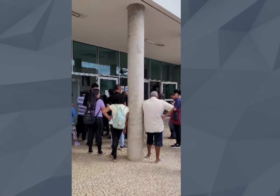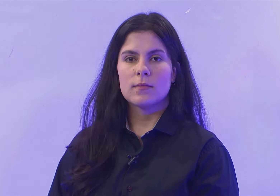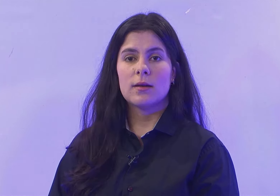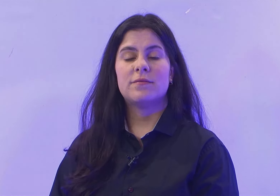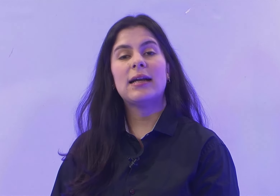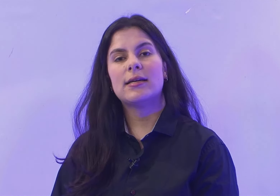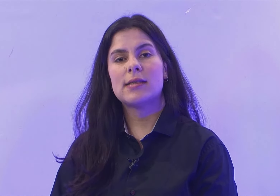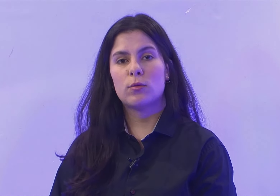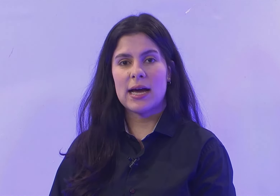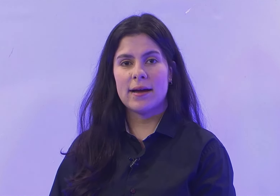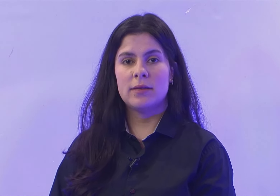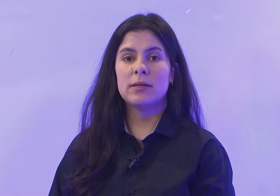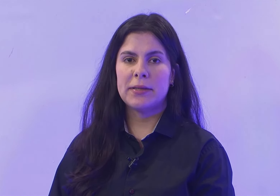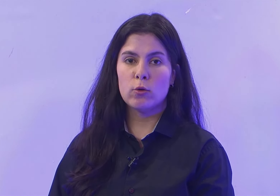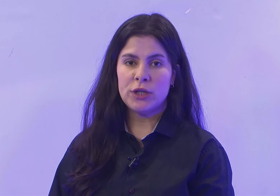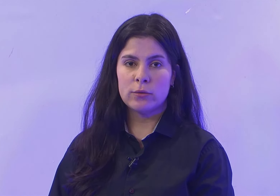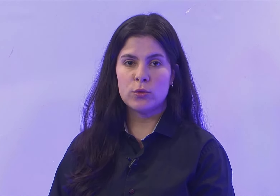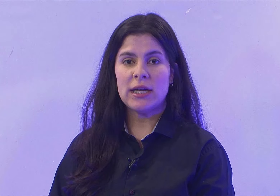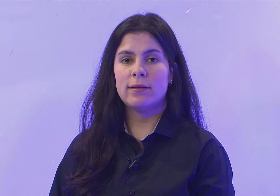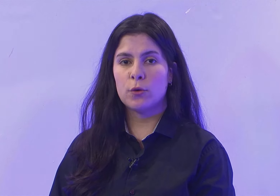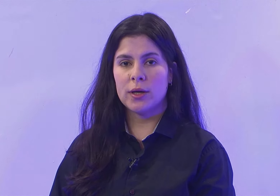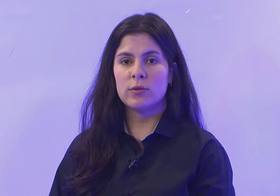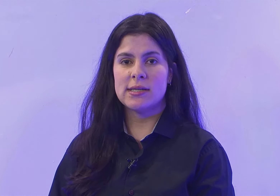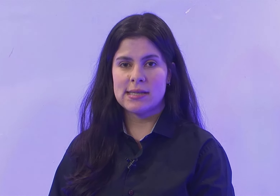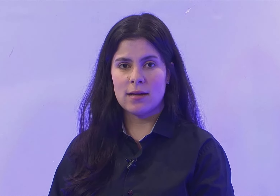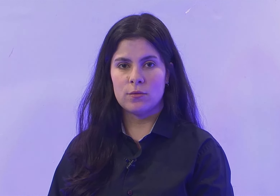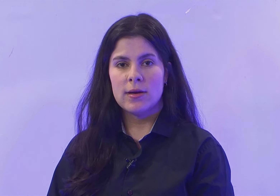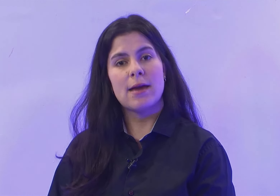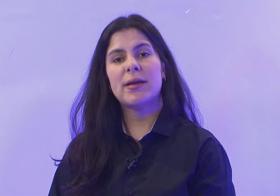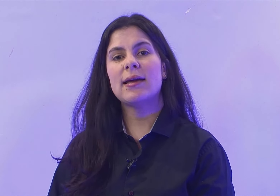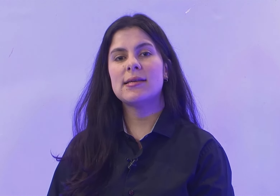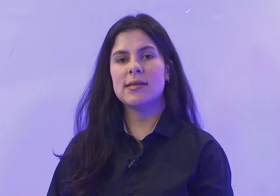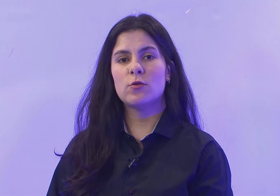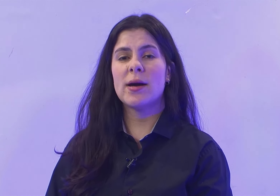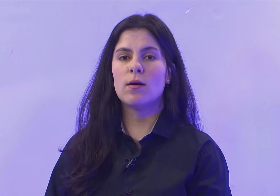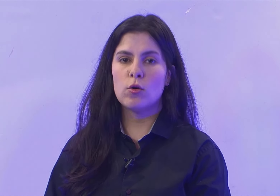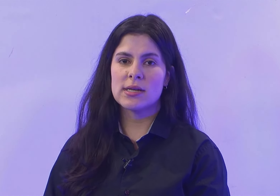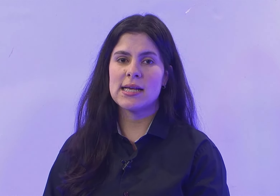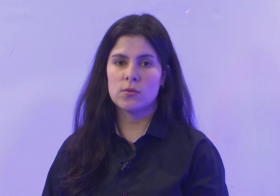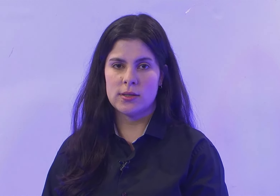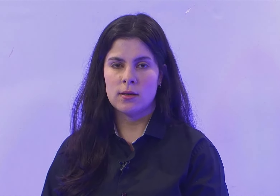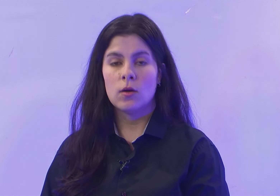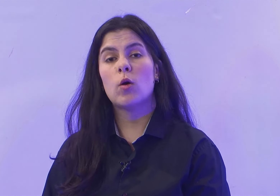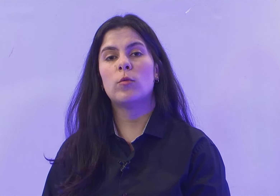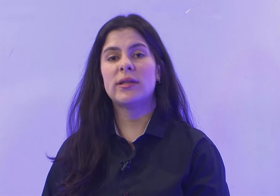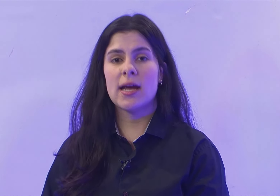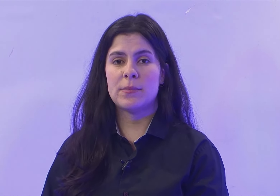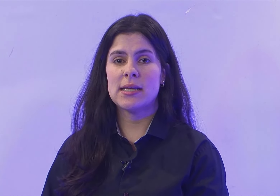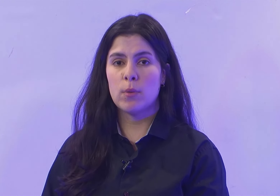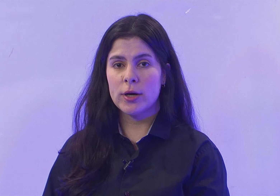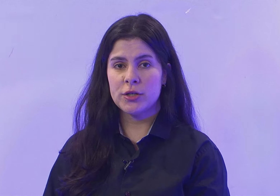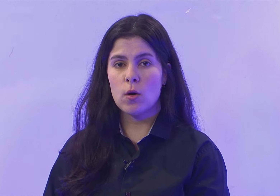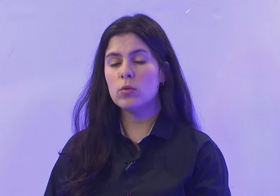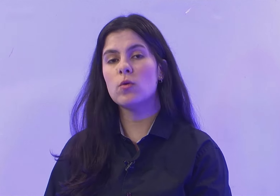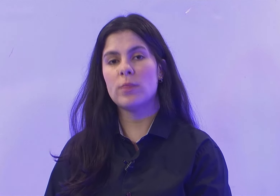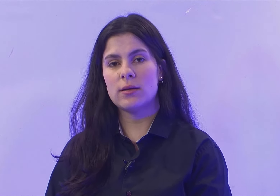jus.br Vale ressaltar que manter o título de eleitor regularizado é pré-requisito para outras ações Como obter